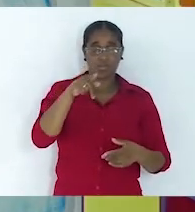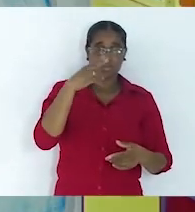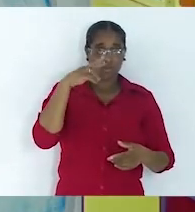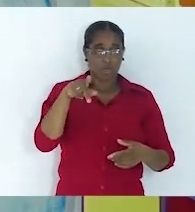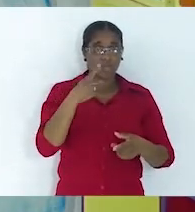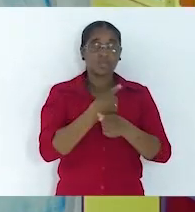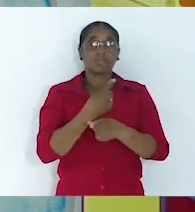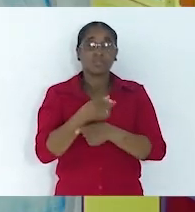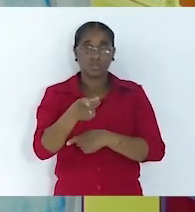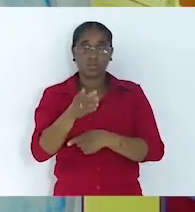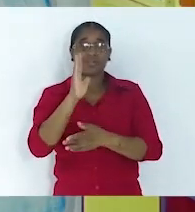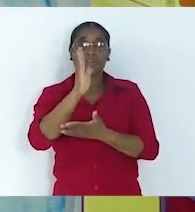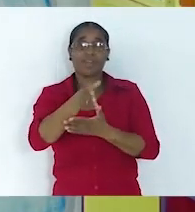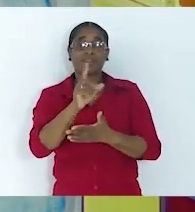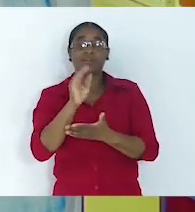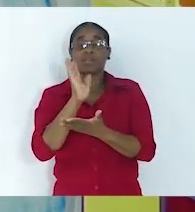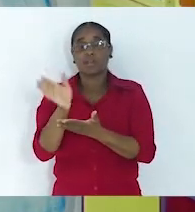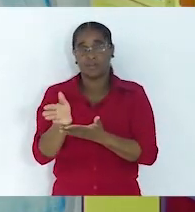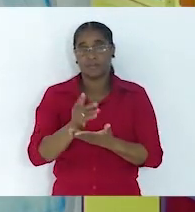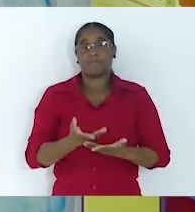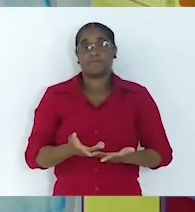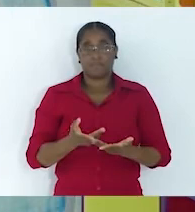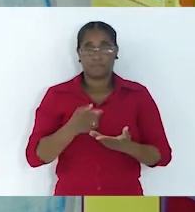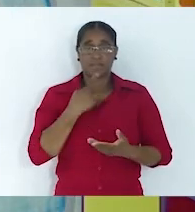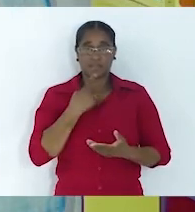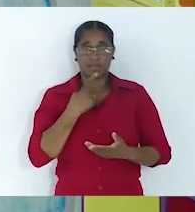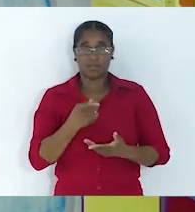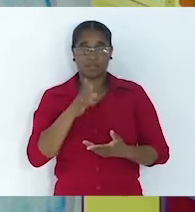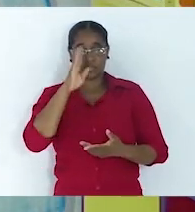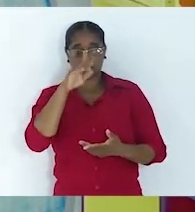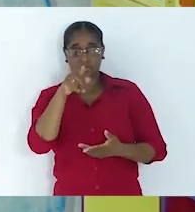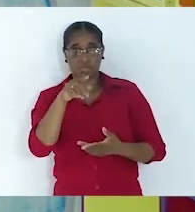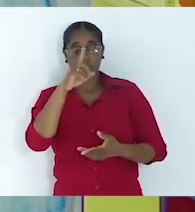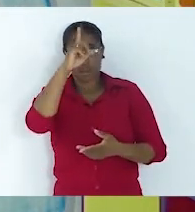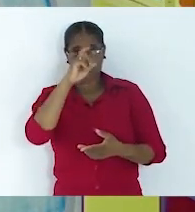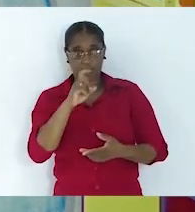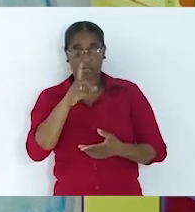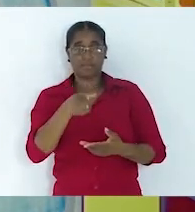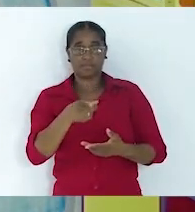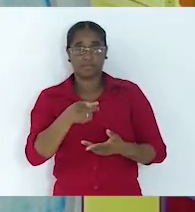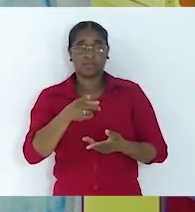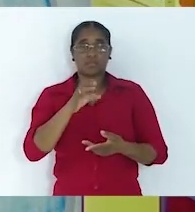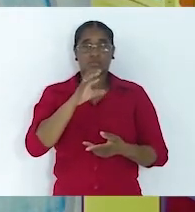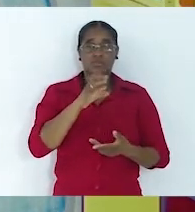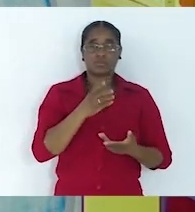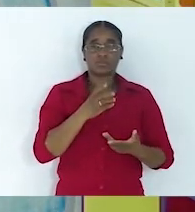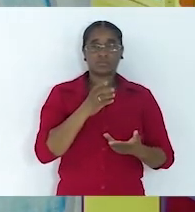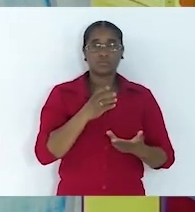tanto direta como indireta. Ok? Então, se estás a lembrar do